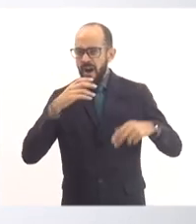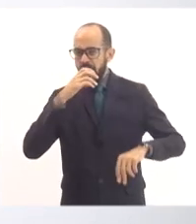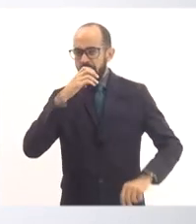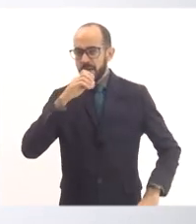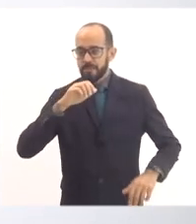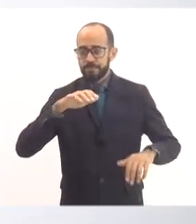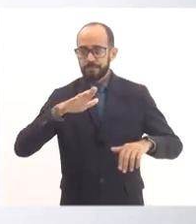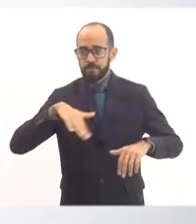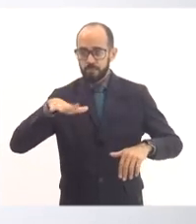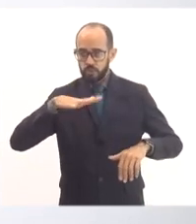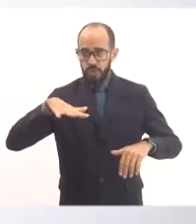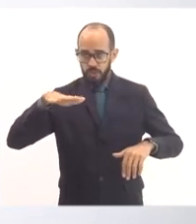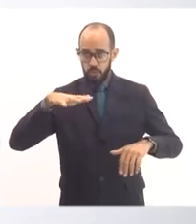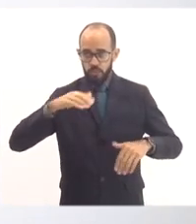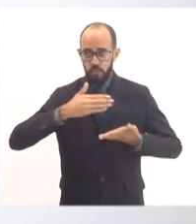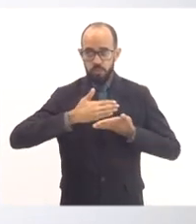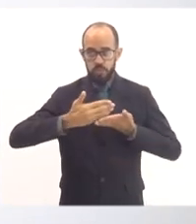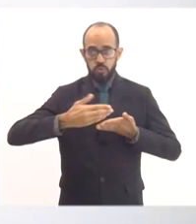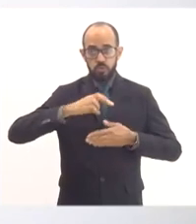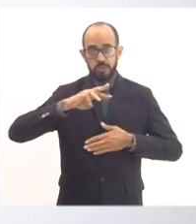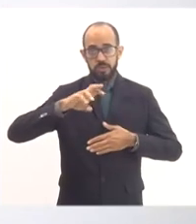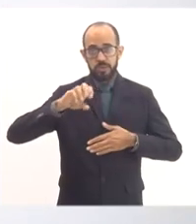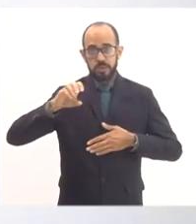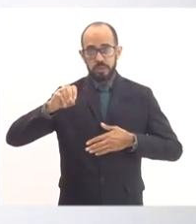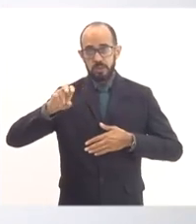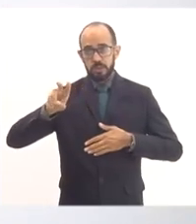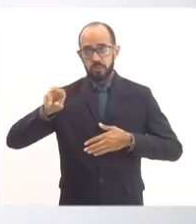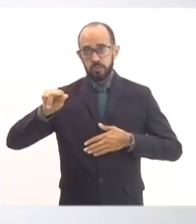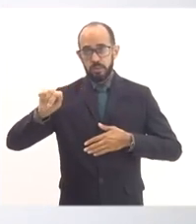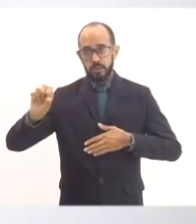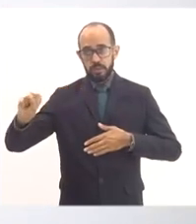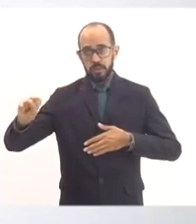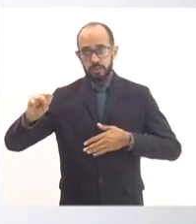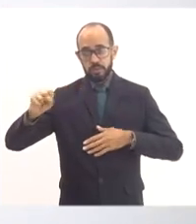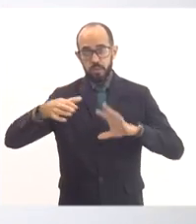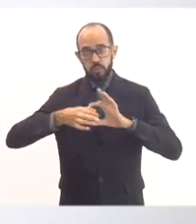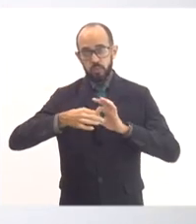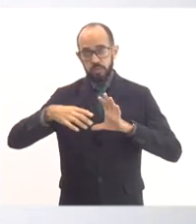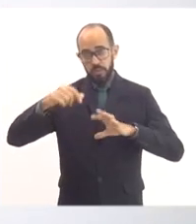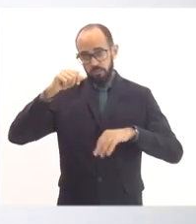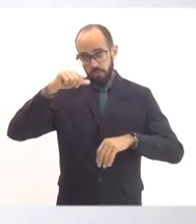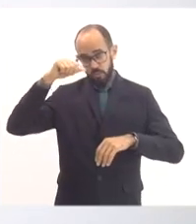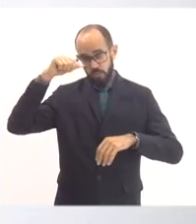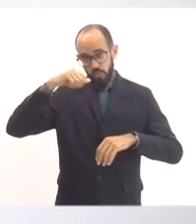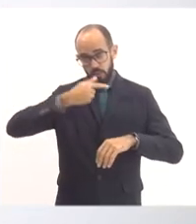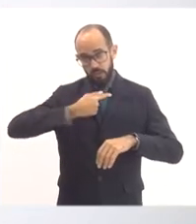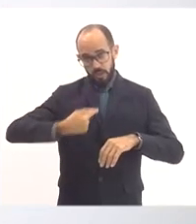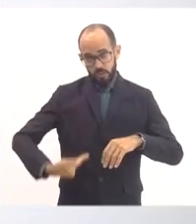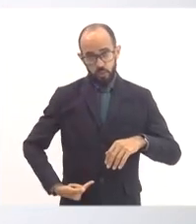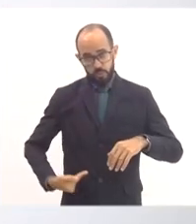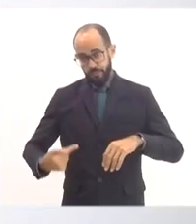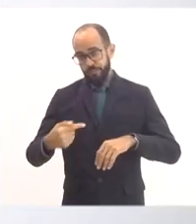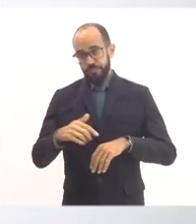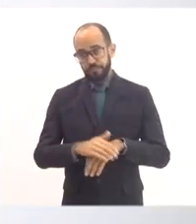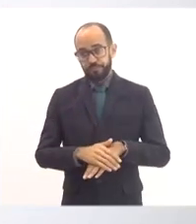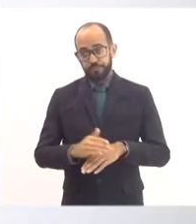Tudo começou com as 300 vagas lá atrás autorizadas pelo governador. Né? E aí